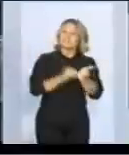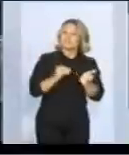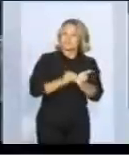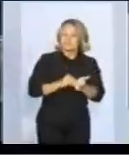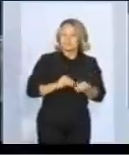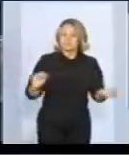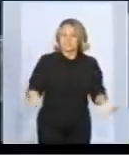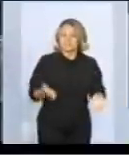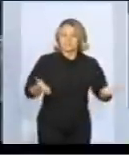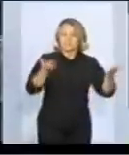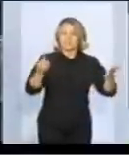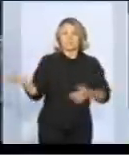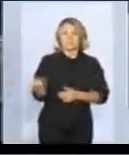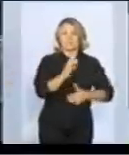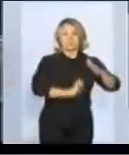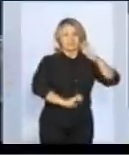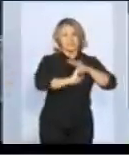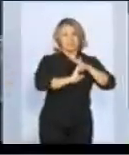e a concorrência pode se reduzir, sim.